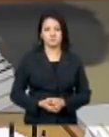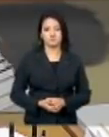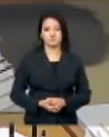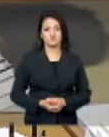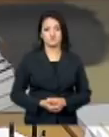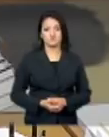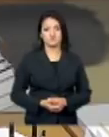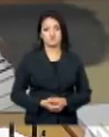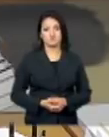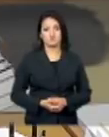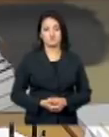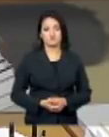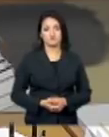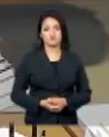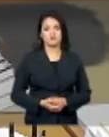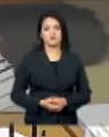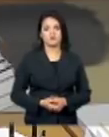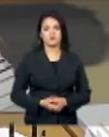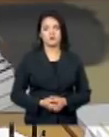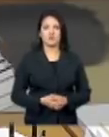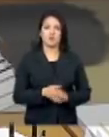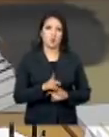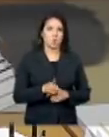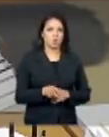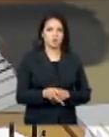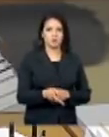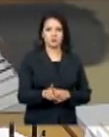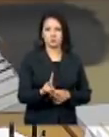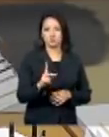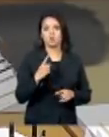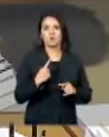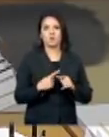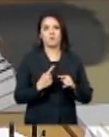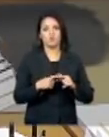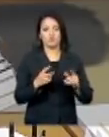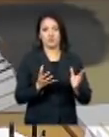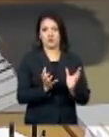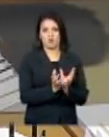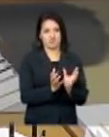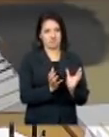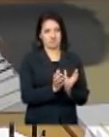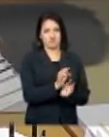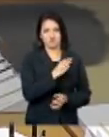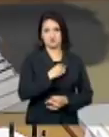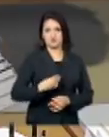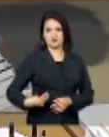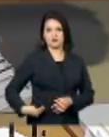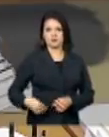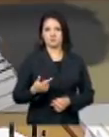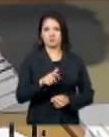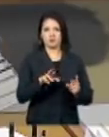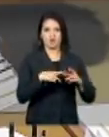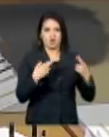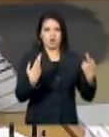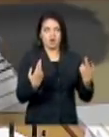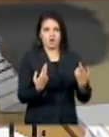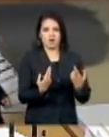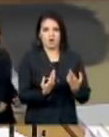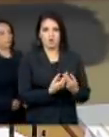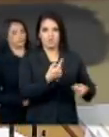se prosseguiu porque o colegiado não se reúne para deliberar